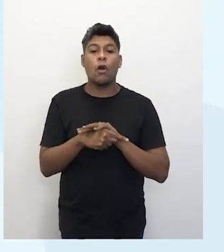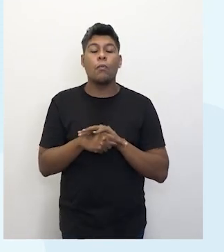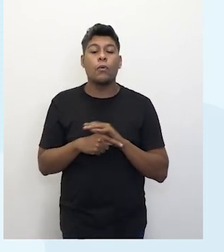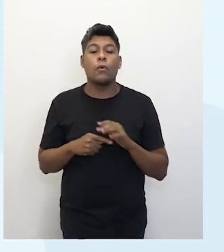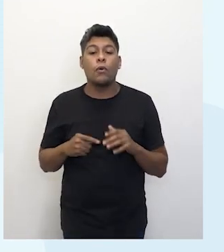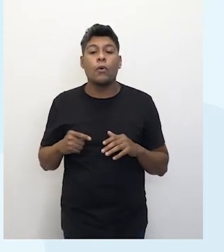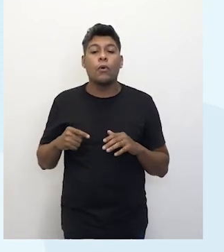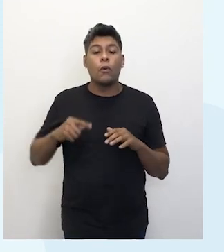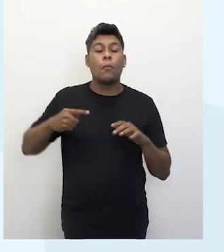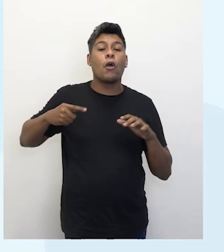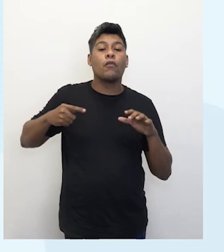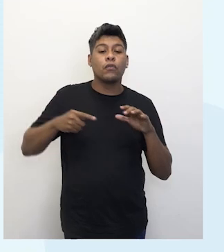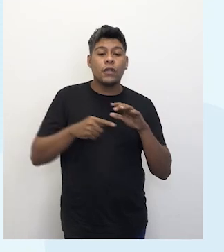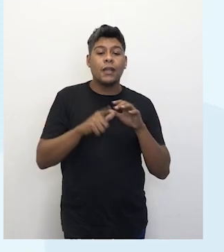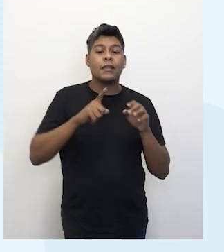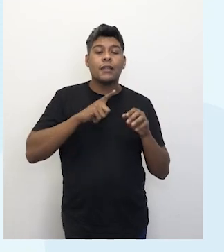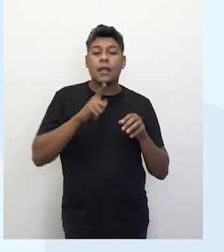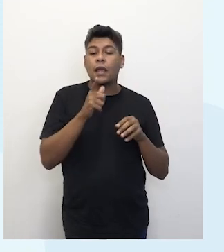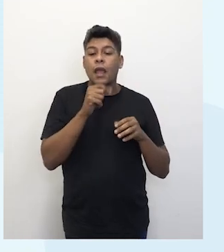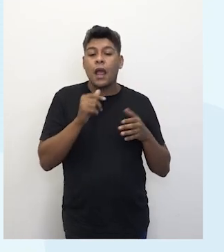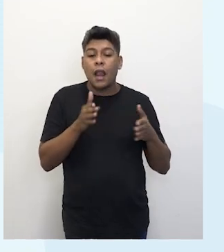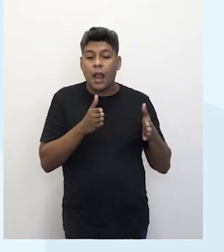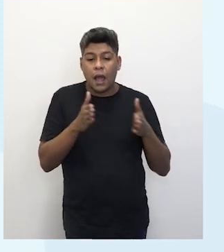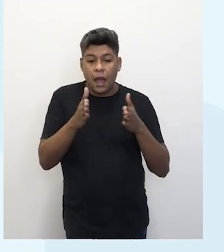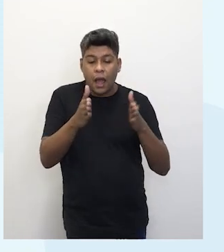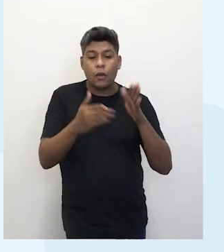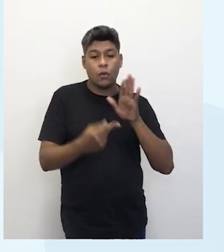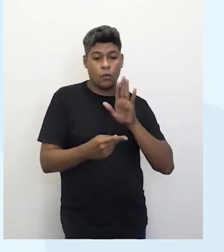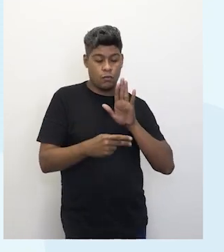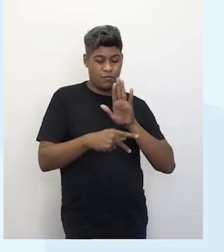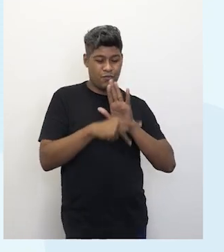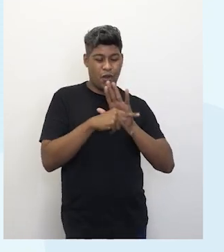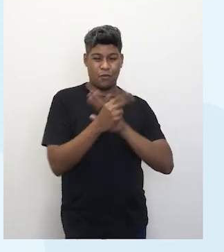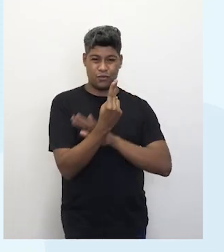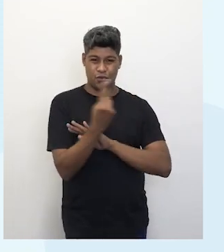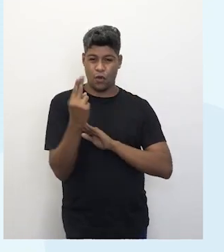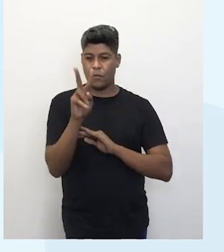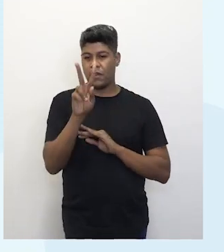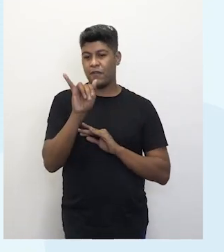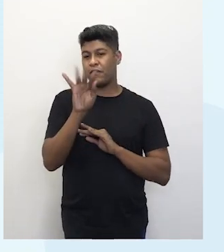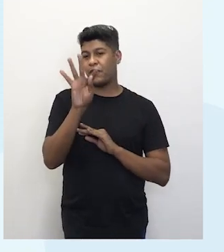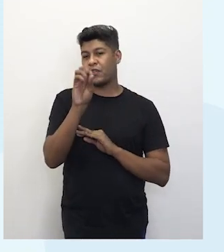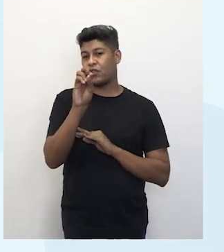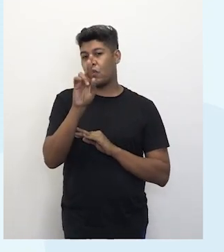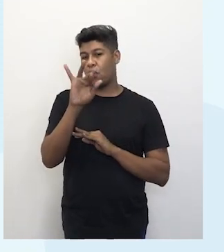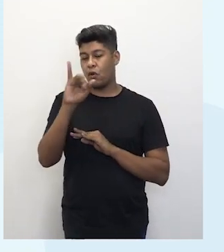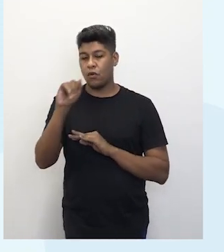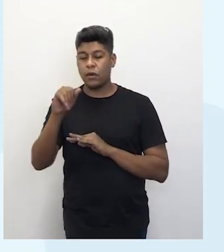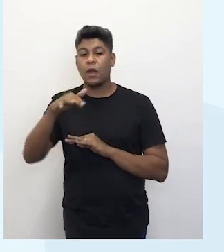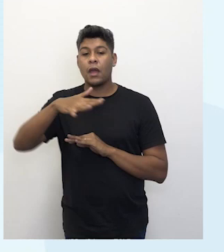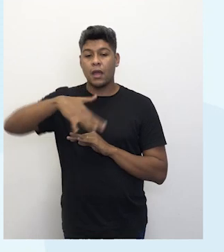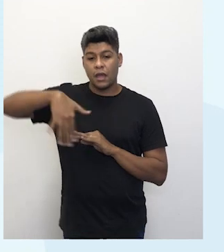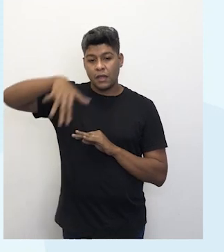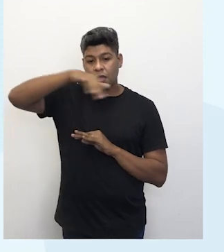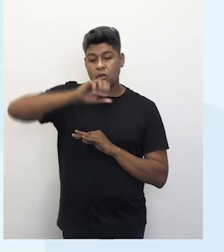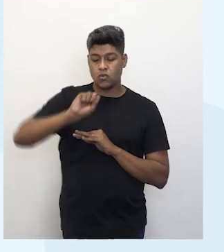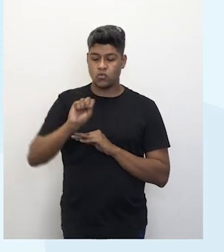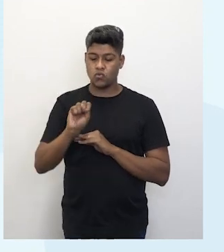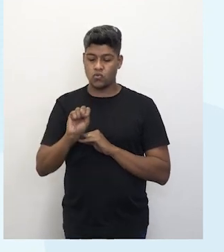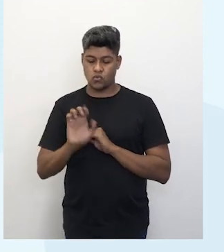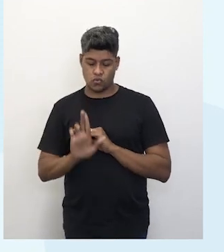de profundidade que aí nós temos os lagos as destacando O Lago Vitória e fica aí mais na região sudeste lá